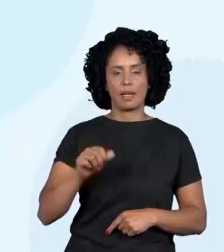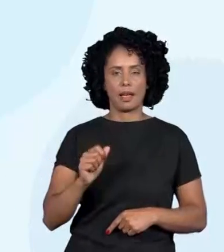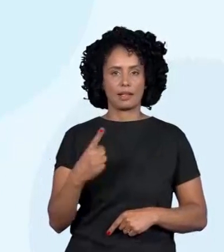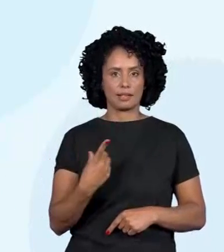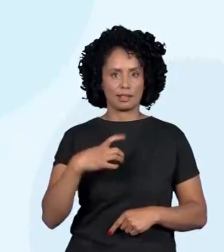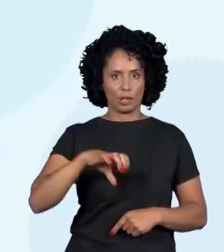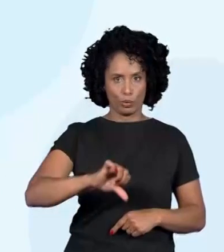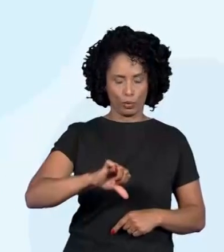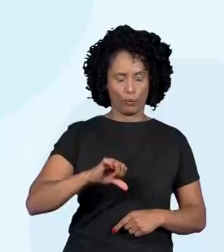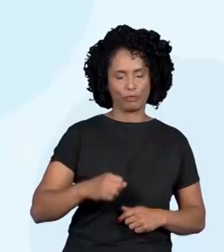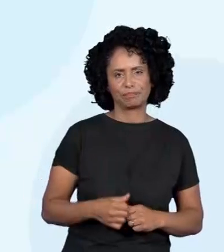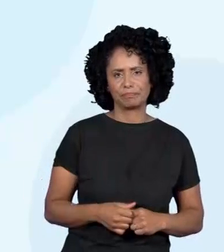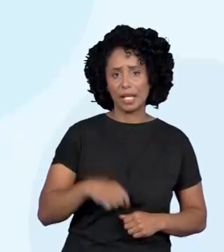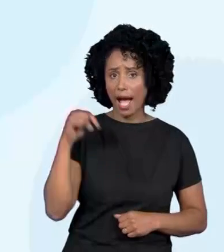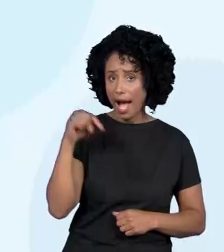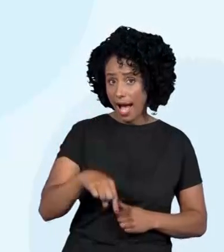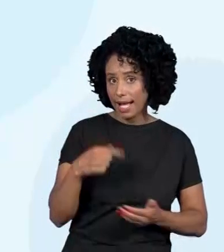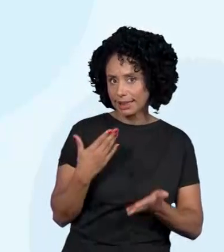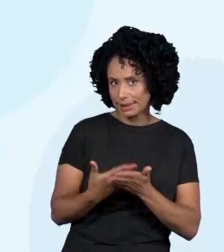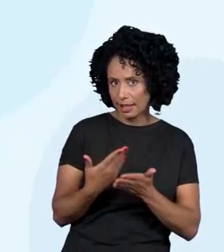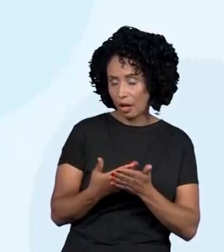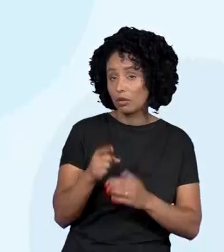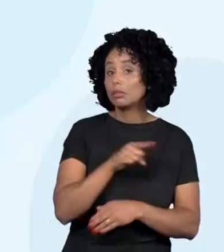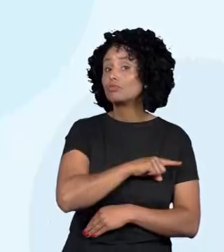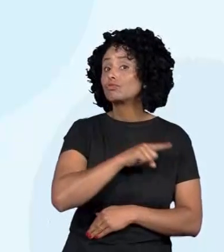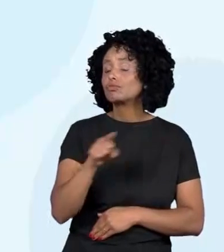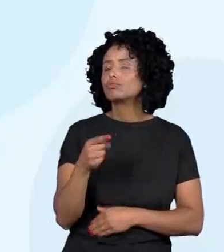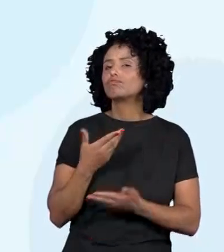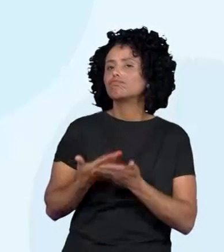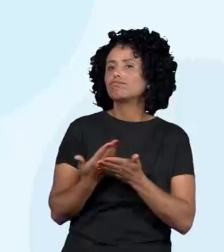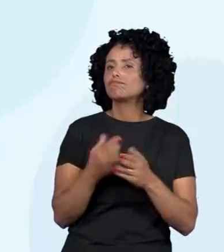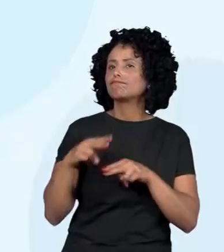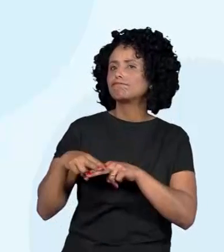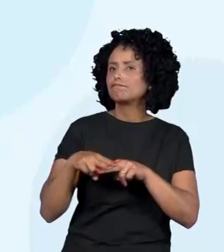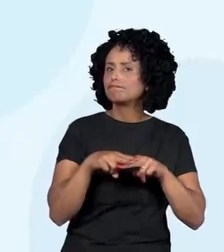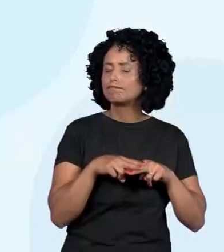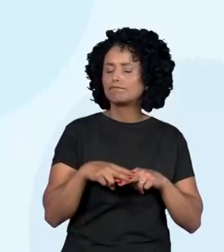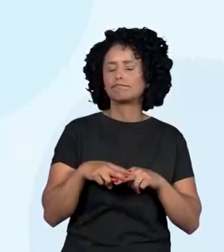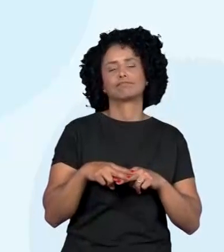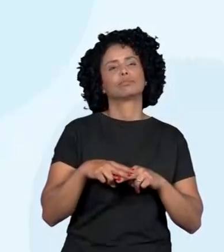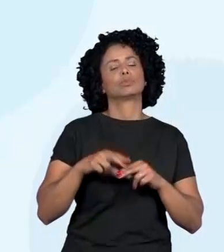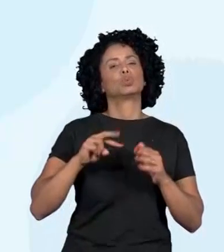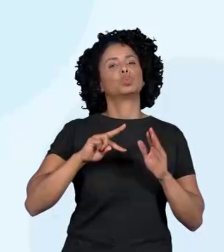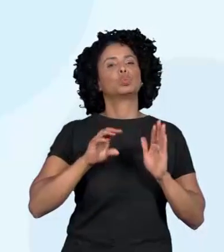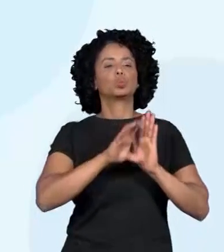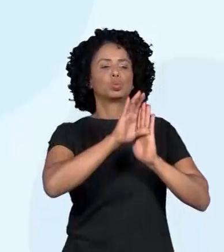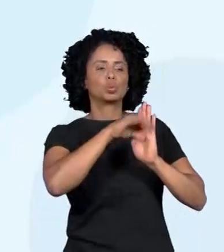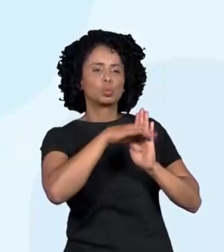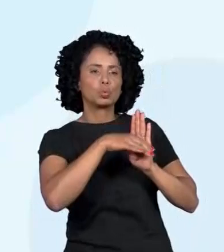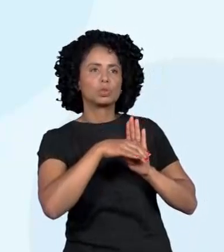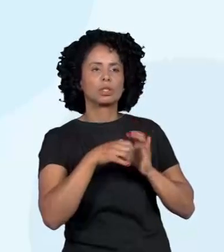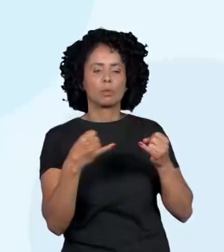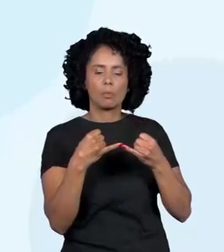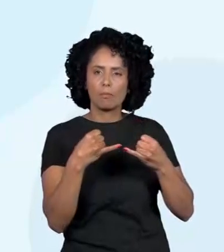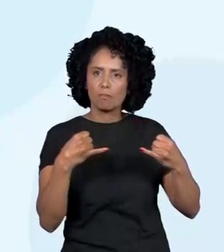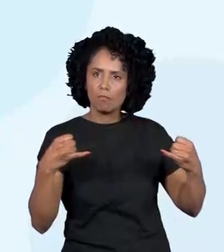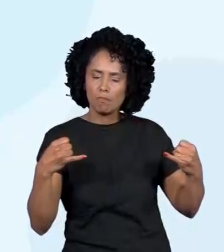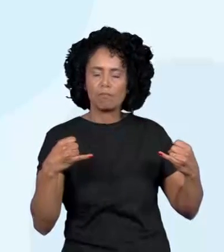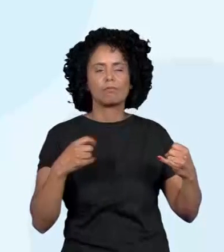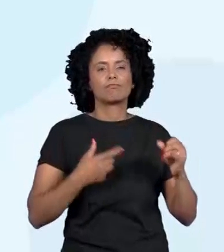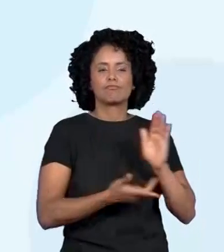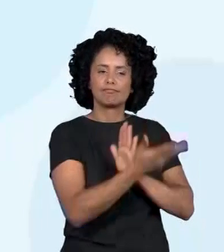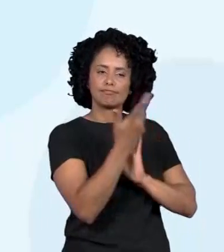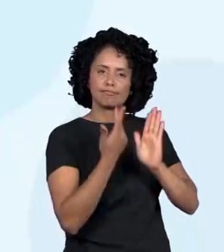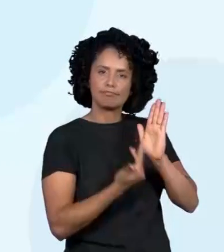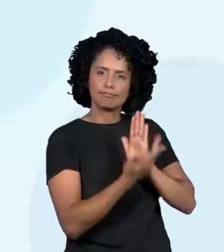EF04MA19. Nesta aula, nós vamos retomar o conceito de simetria, desenhando figuras geométricas simétricas